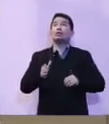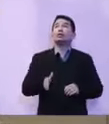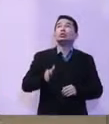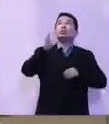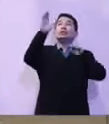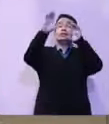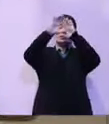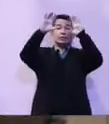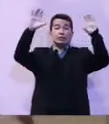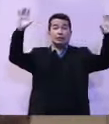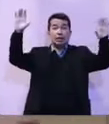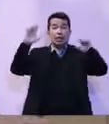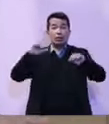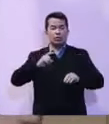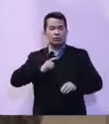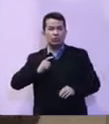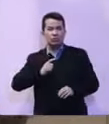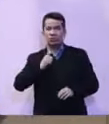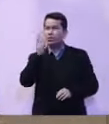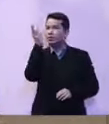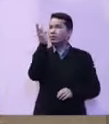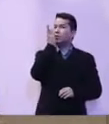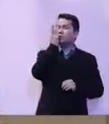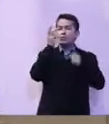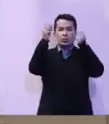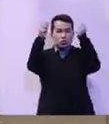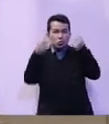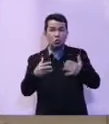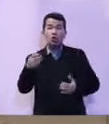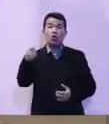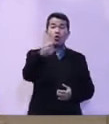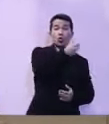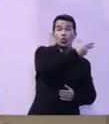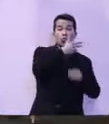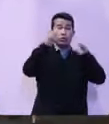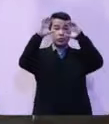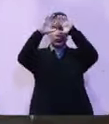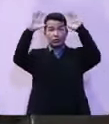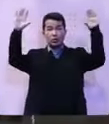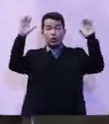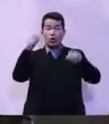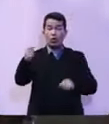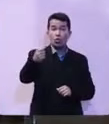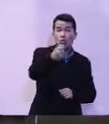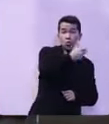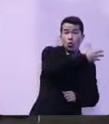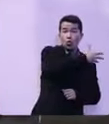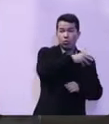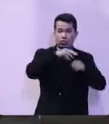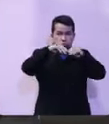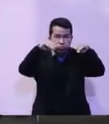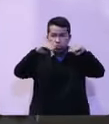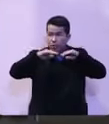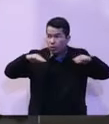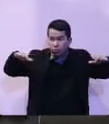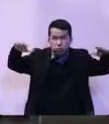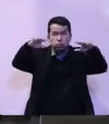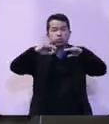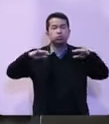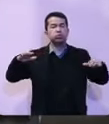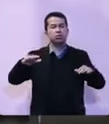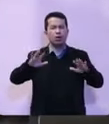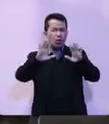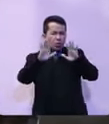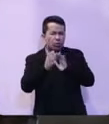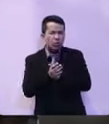começa a falar dos novos céus e da nova terra. Olha só o que a Bíblia vai dizer. Mais uma vez, vocês verão